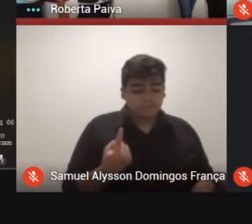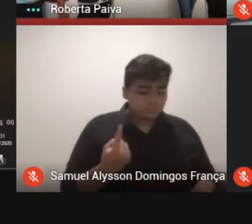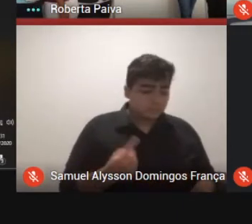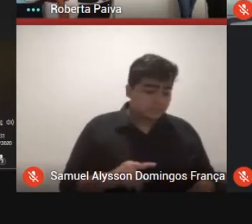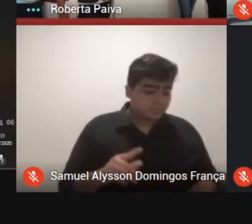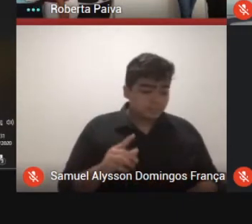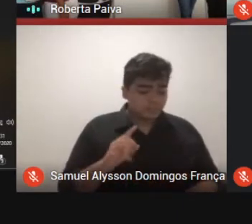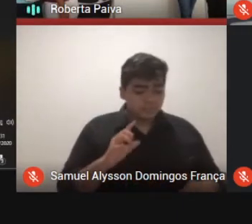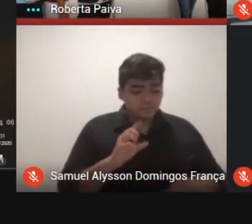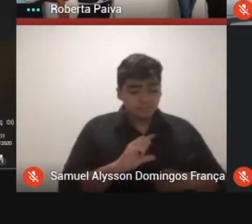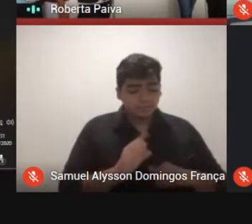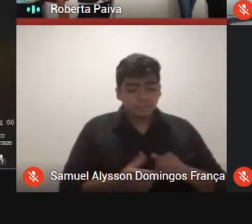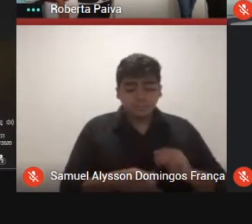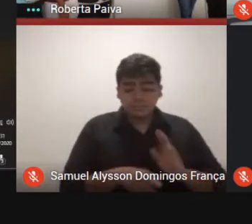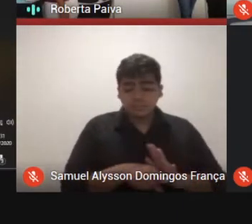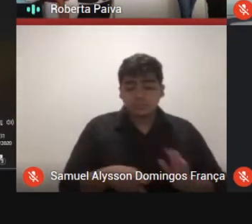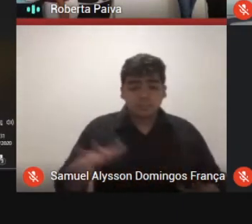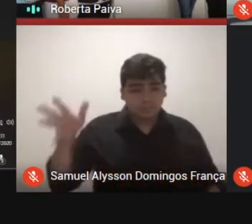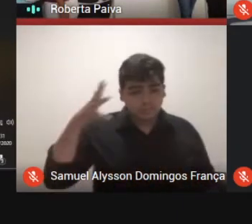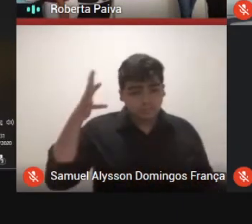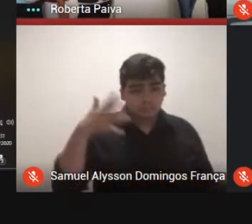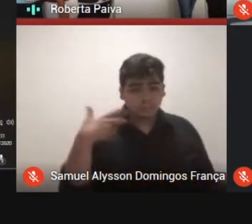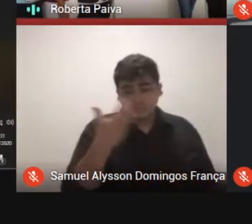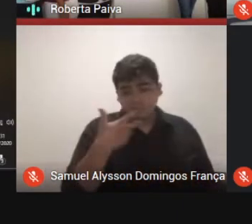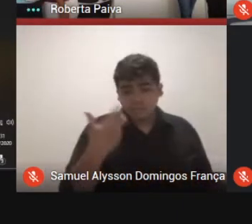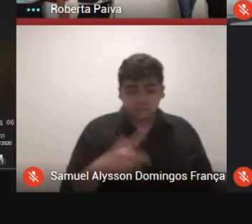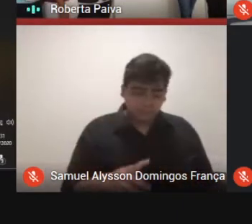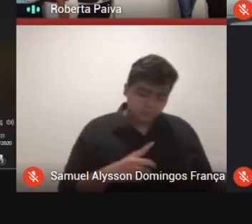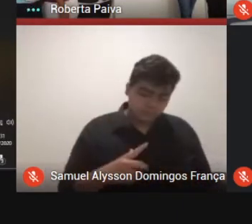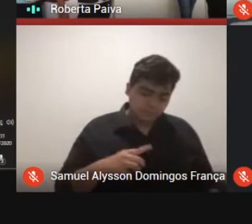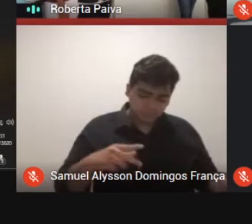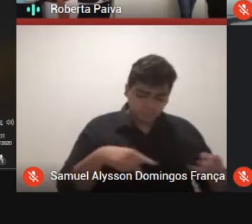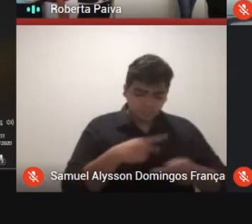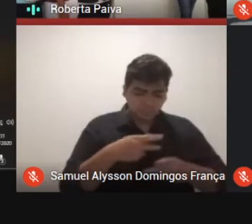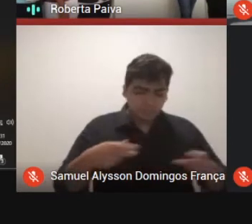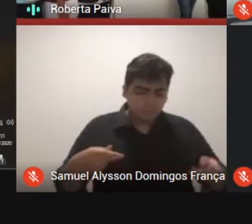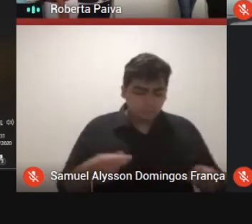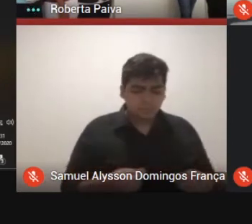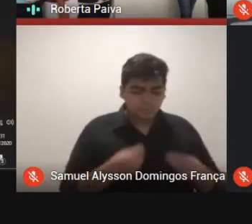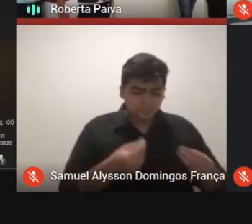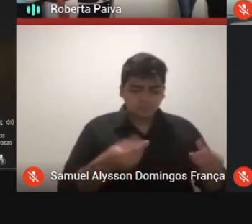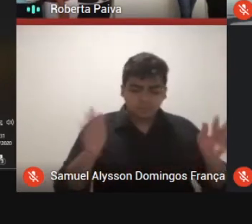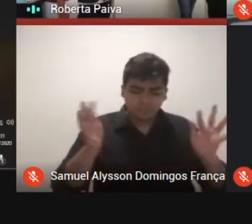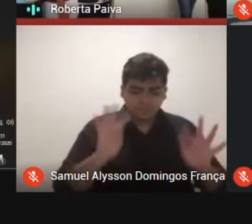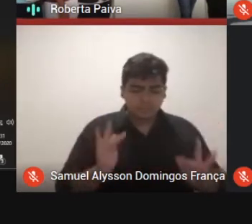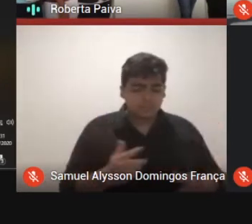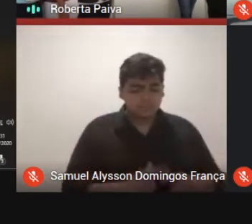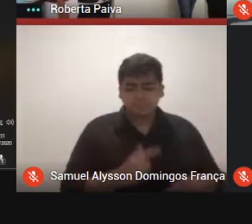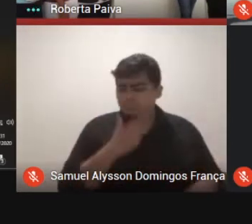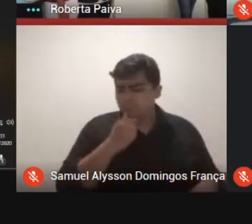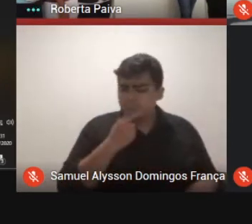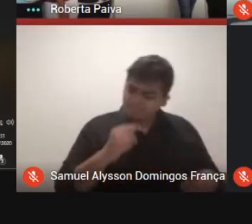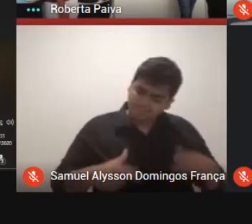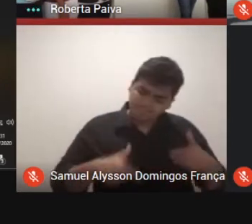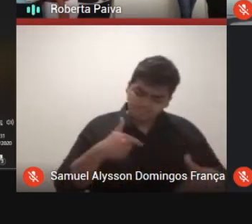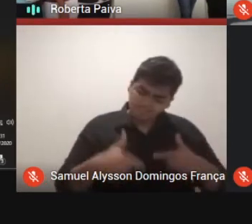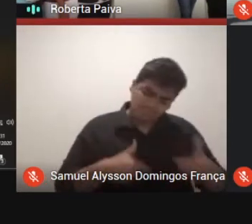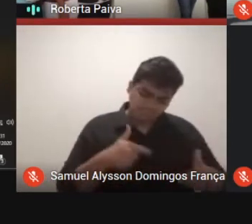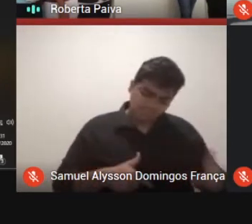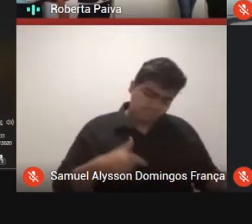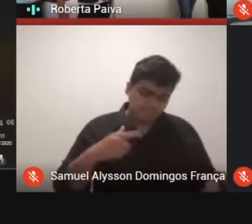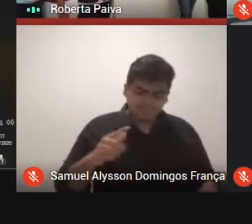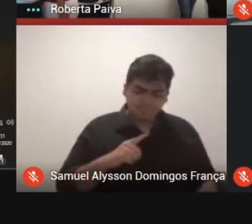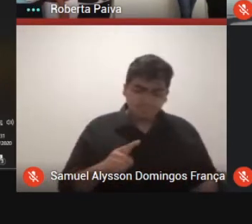oral. Inclusive foram premiados, uma felicidade imensa, porque esses meninos realmente ralaram muito e merecem